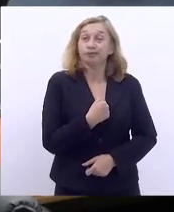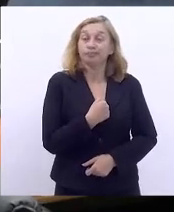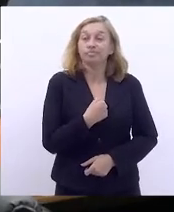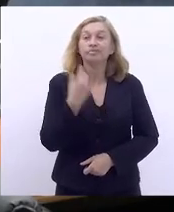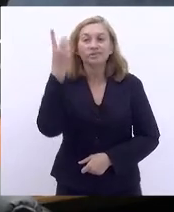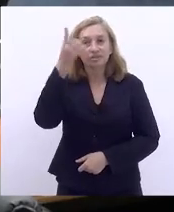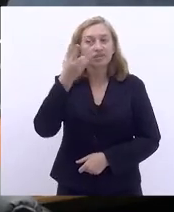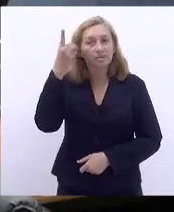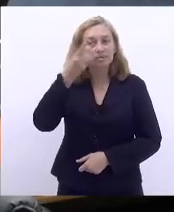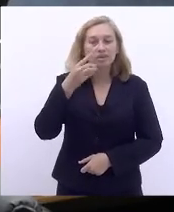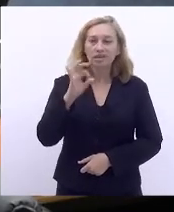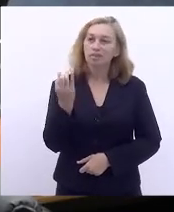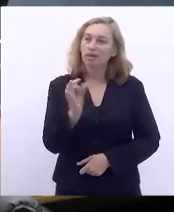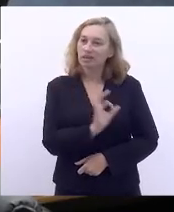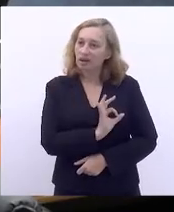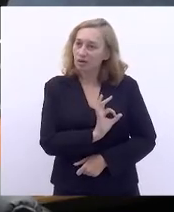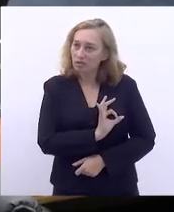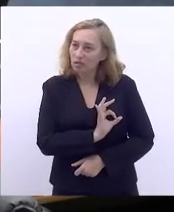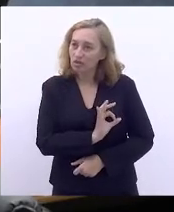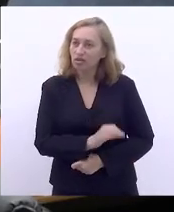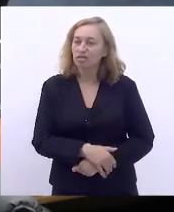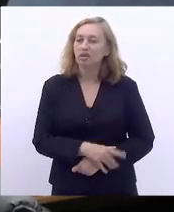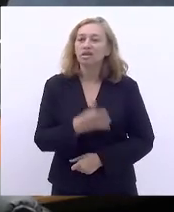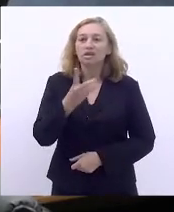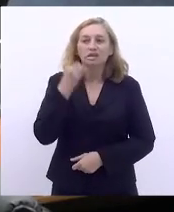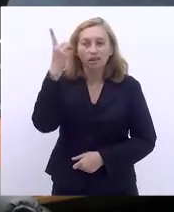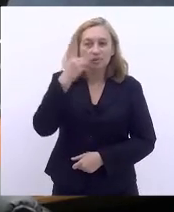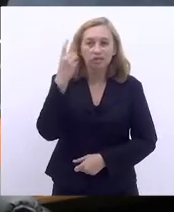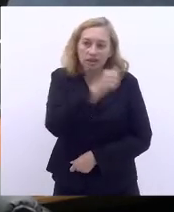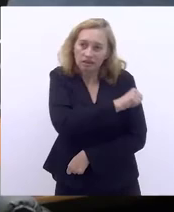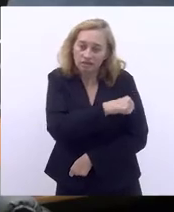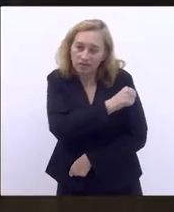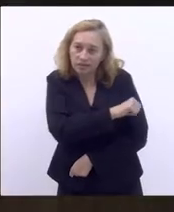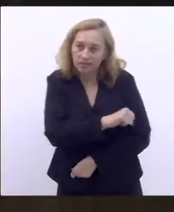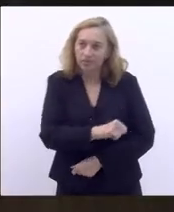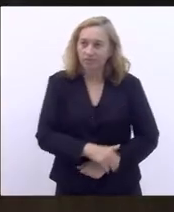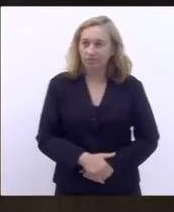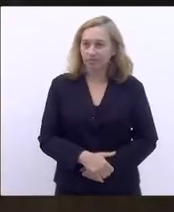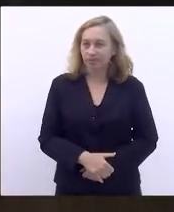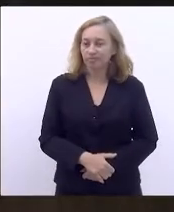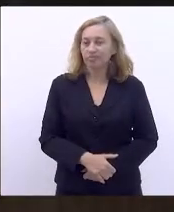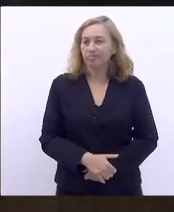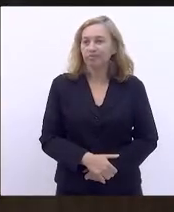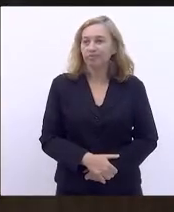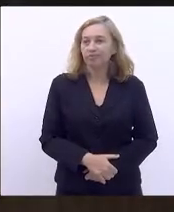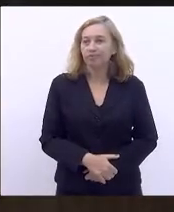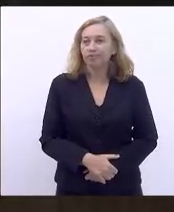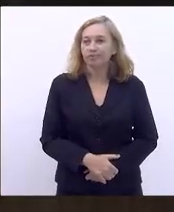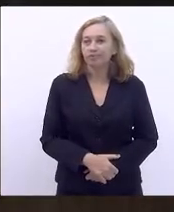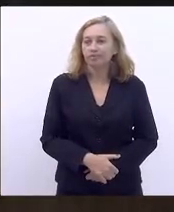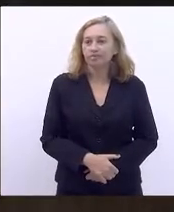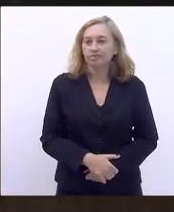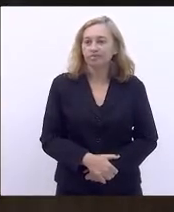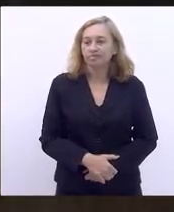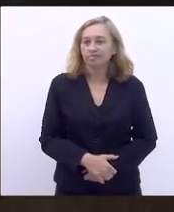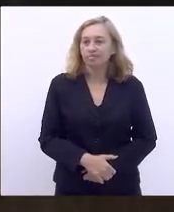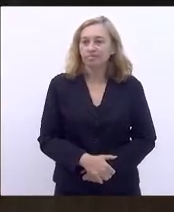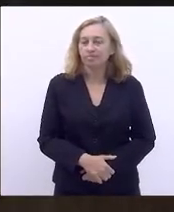deputada Marta Rocha, deputada enfermeira Rejane e,